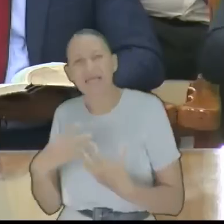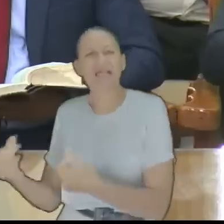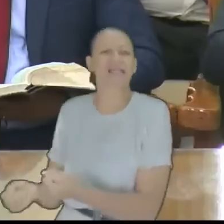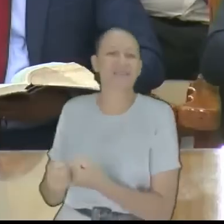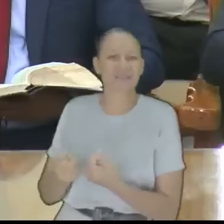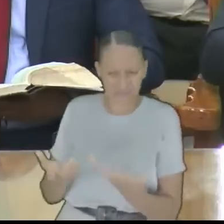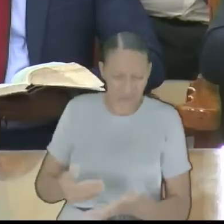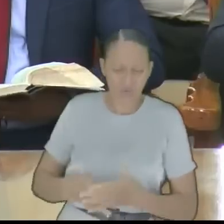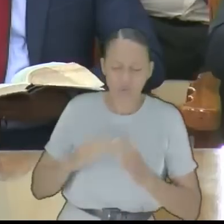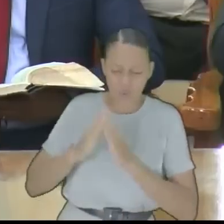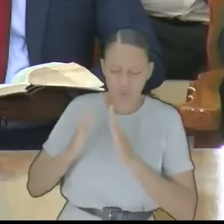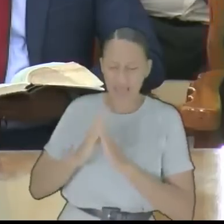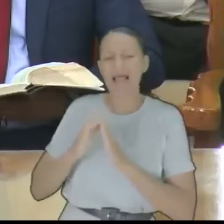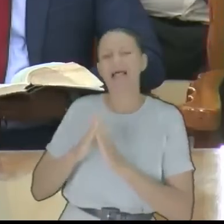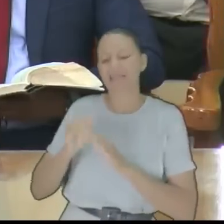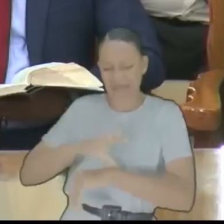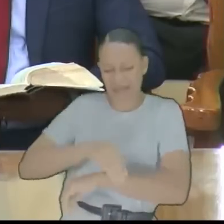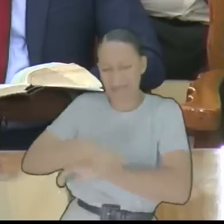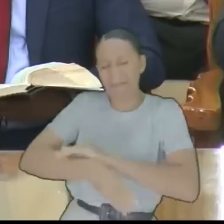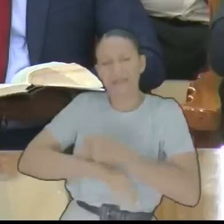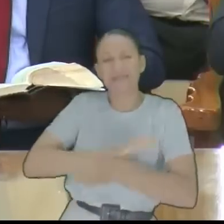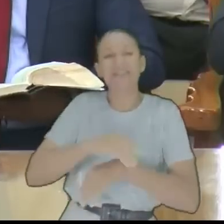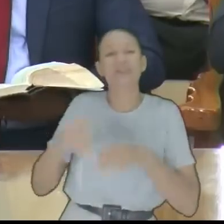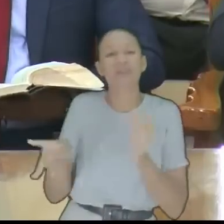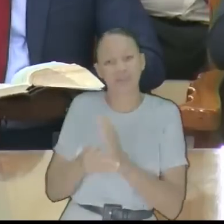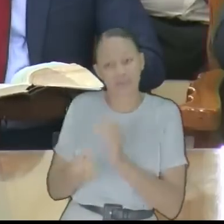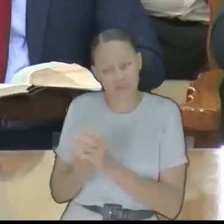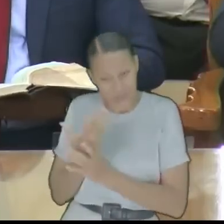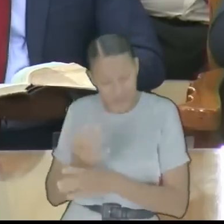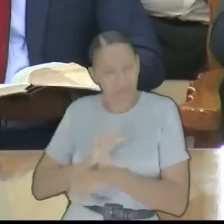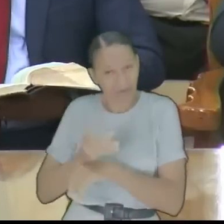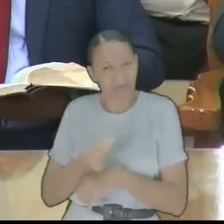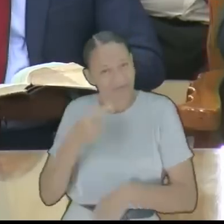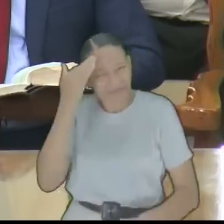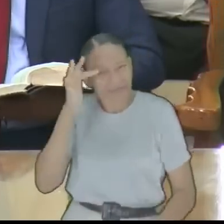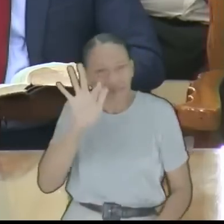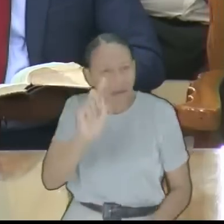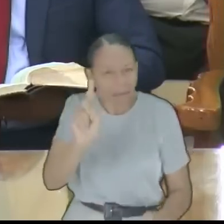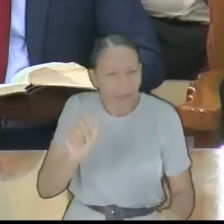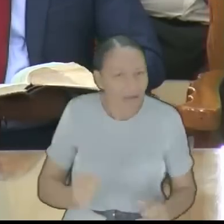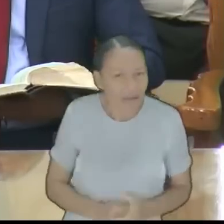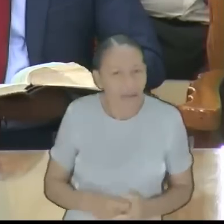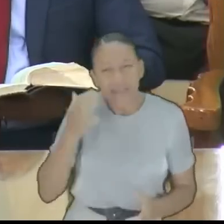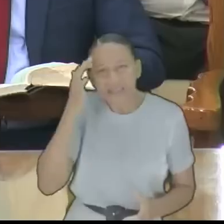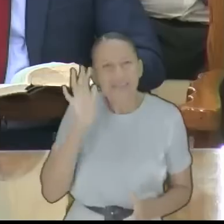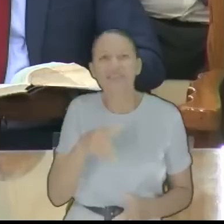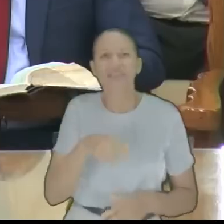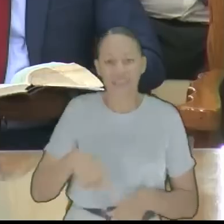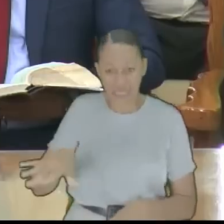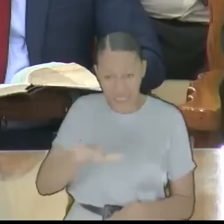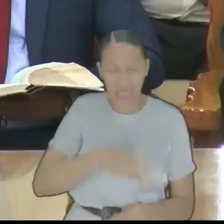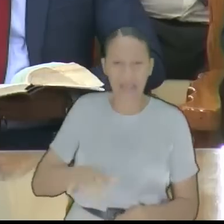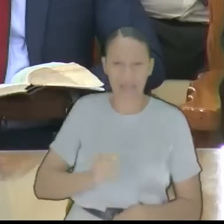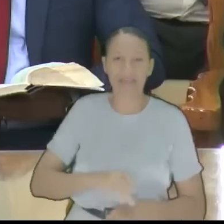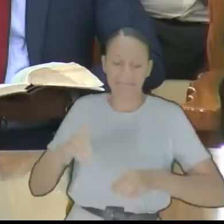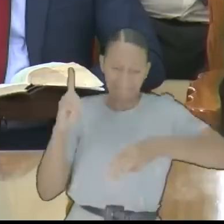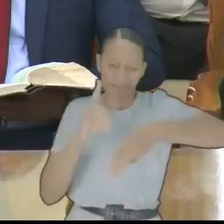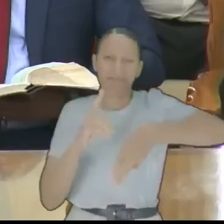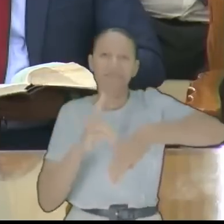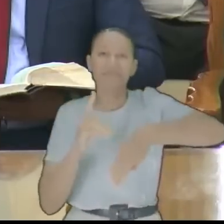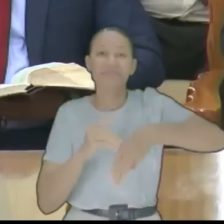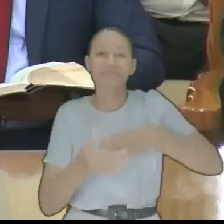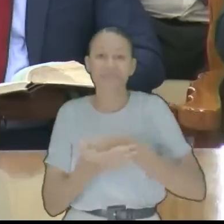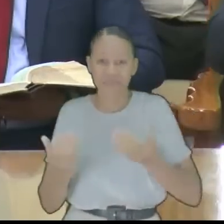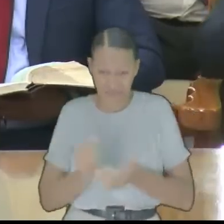Os leprosários, quem criou foi a igreja. Se você não sabe, aqui em Marechal Deodoro,